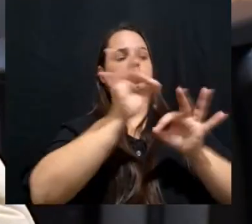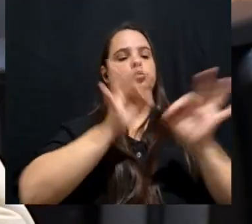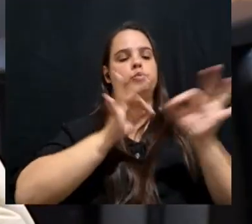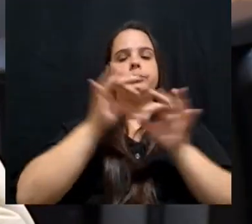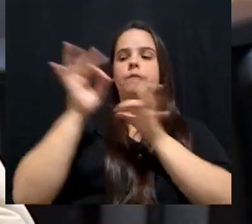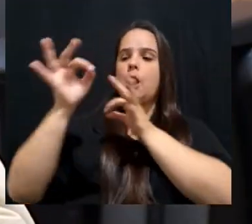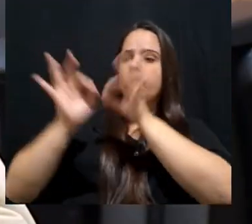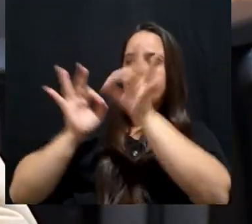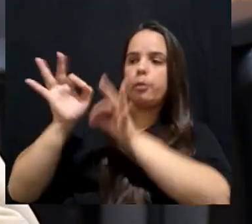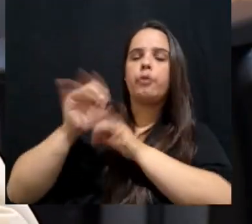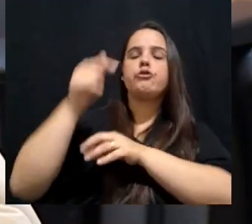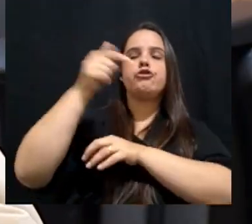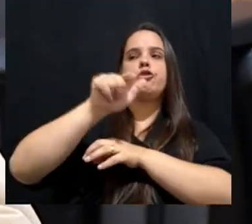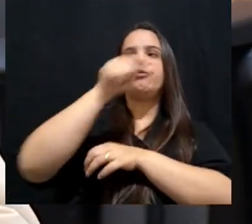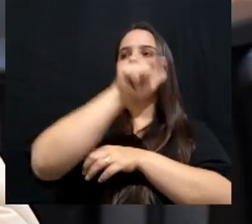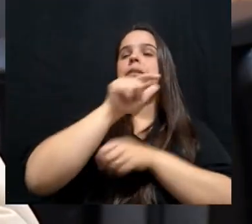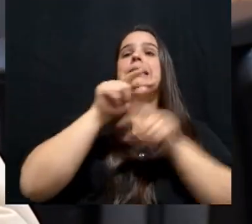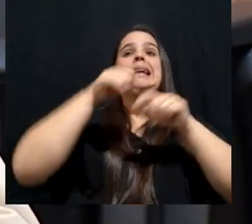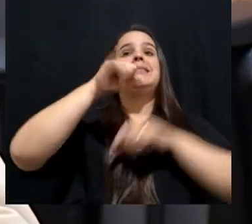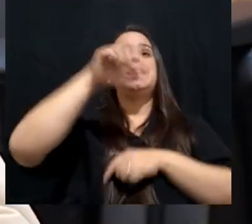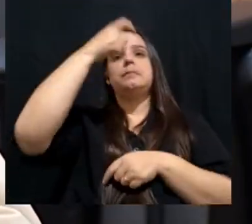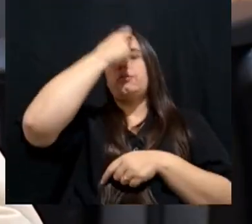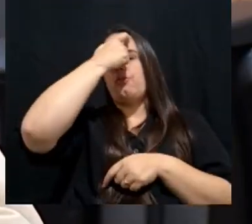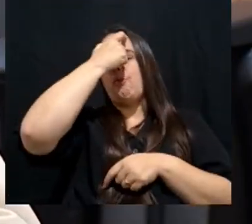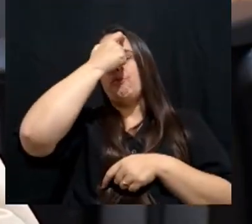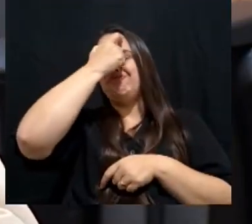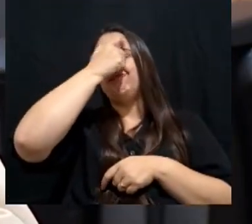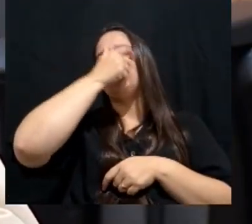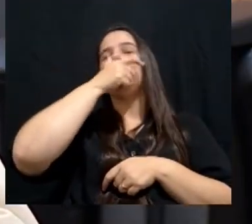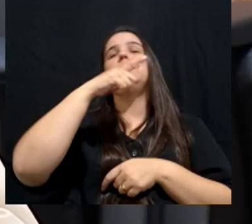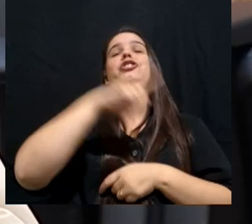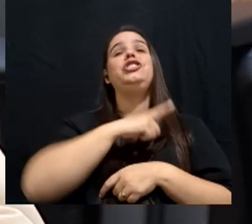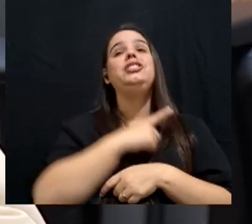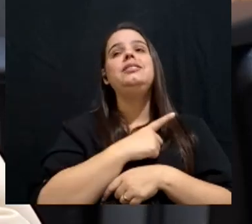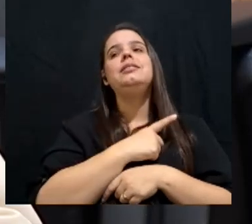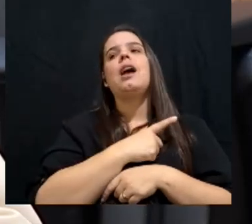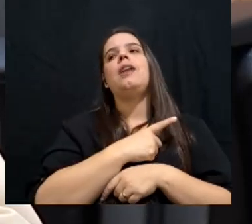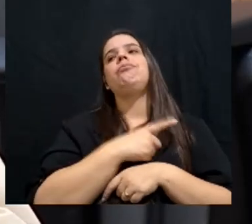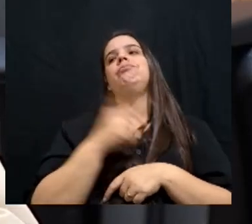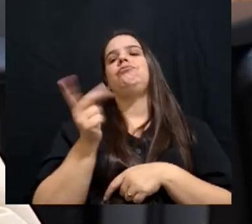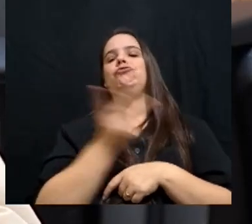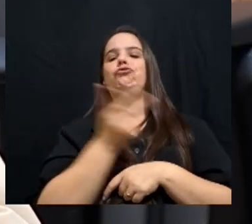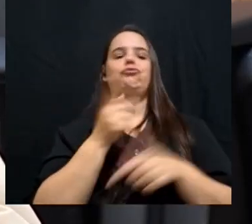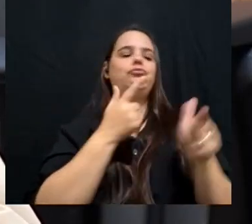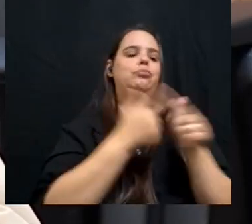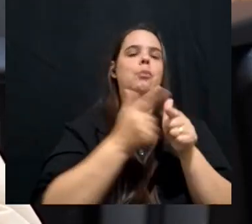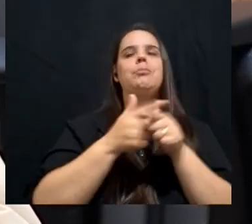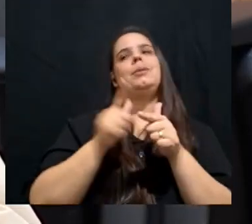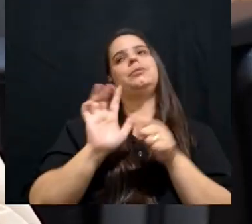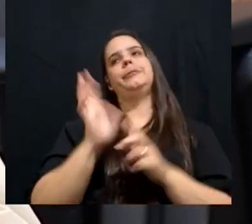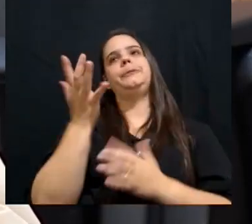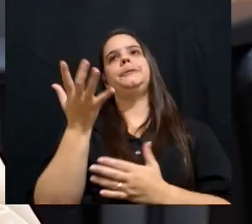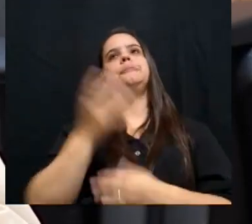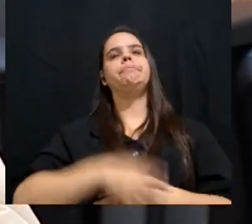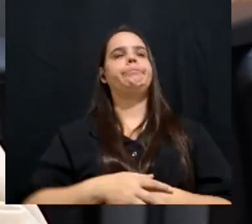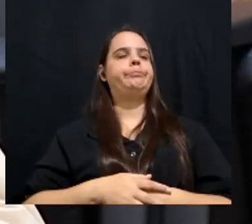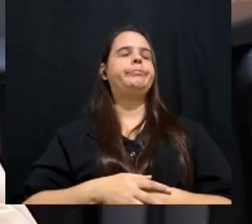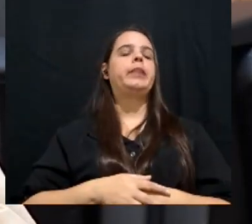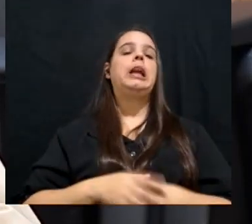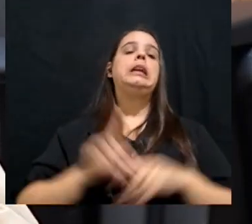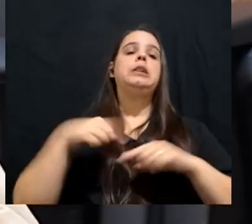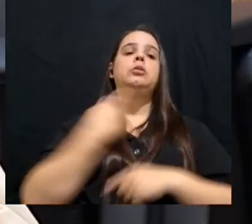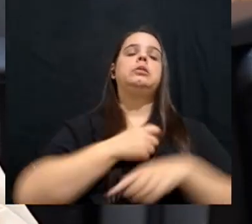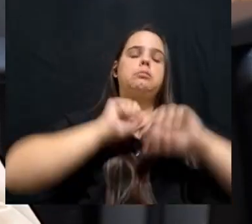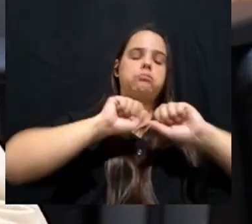tivesse conscientização. E a gente vê outras áreas assim, preservadas. Então, a gente está lutando para isso. Mas